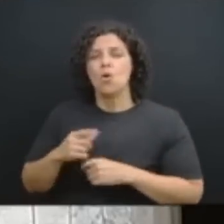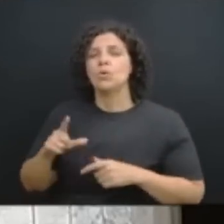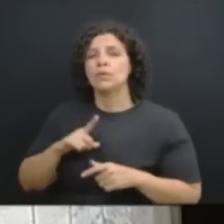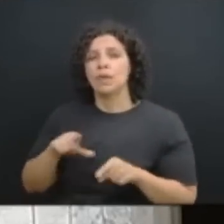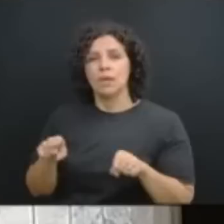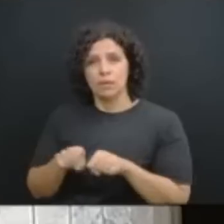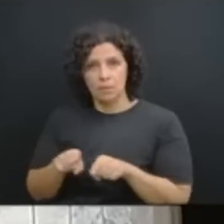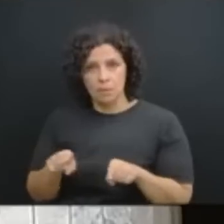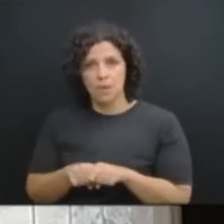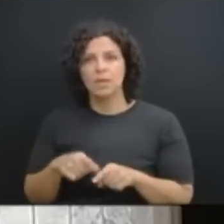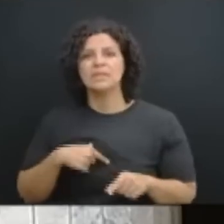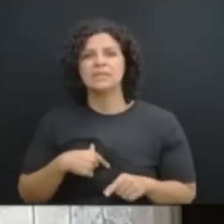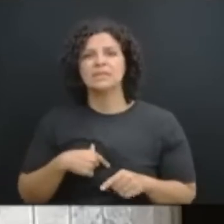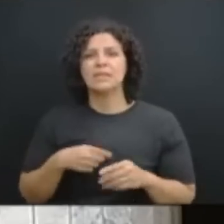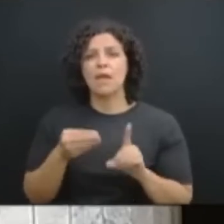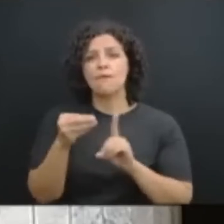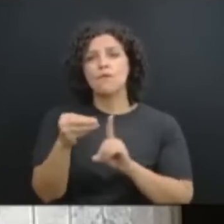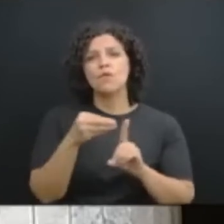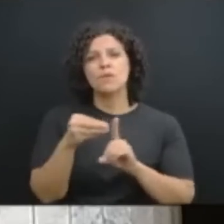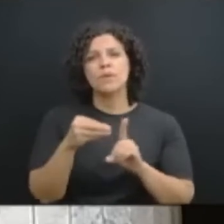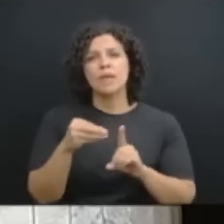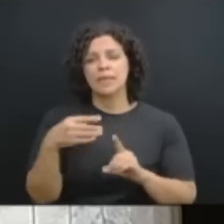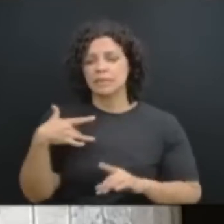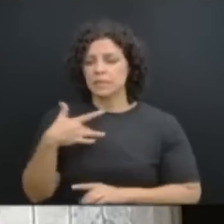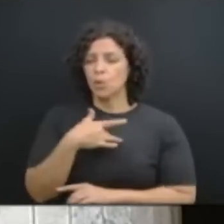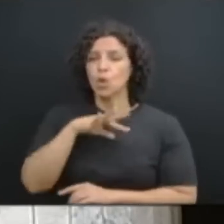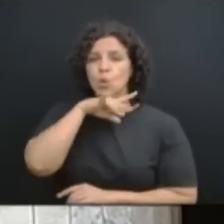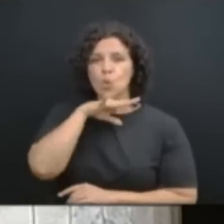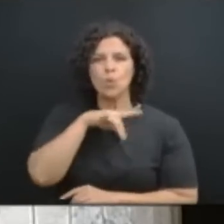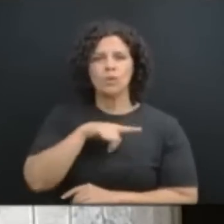com uma vulnerabilidade em sua saúde,